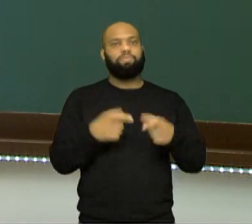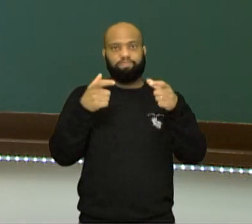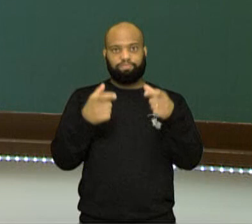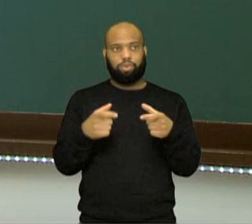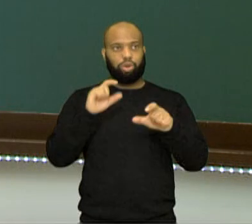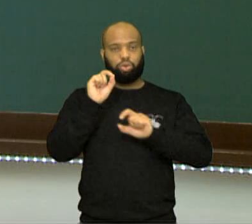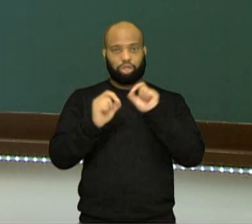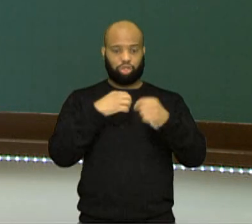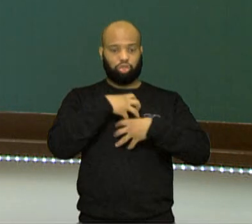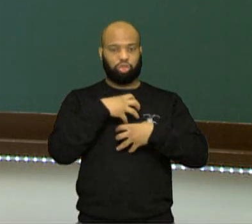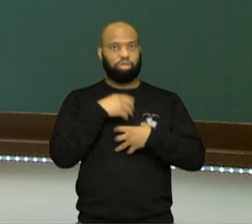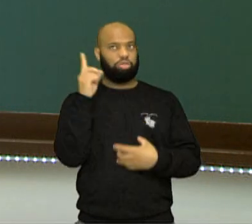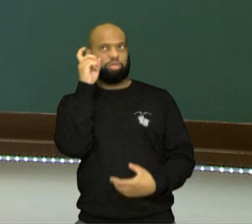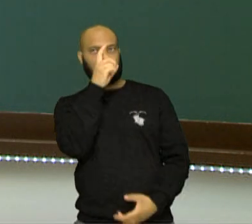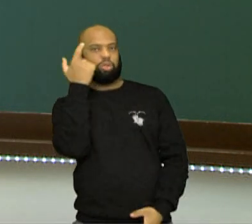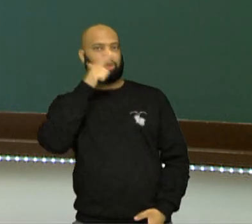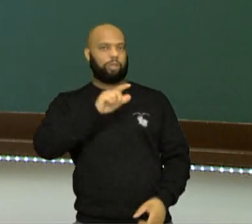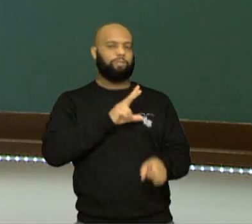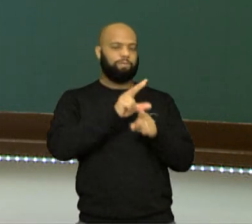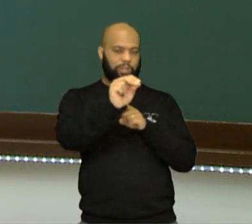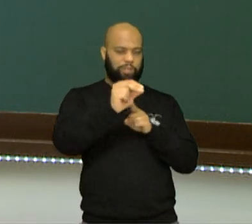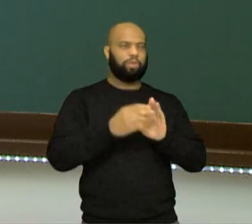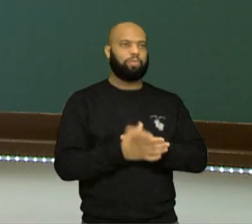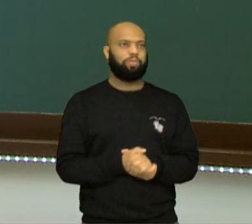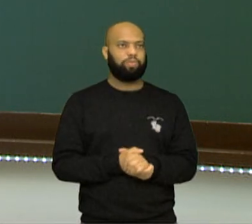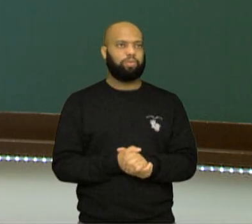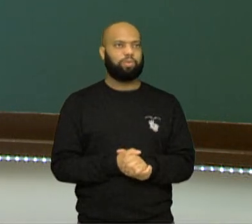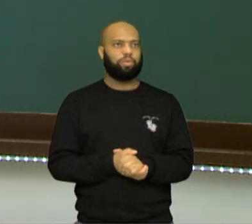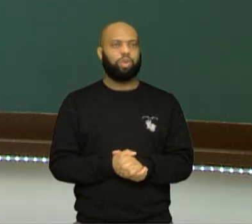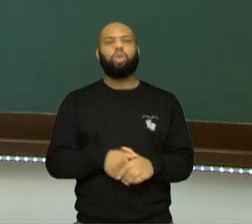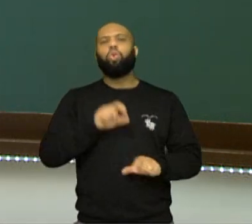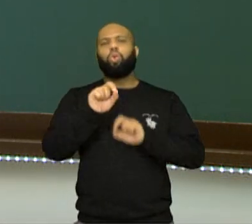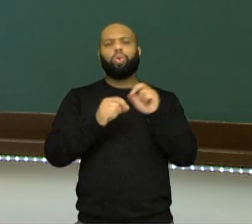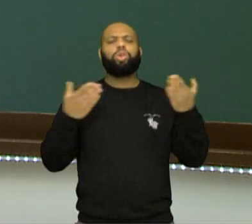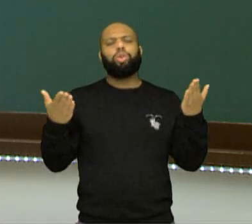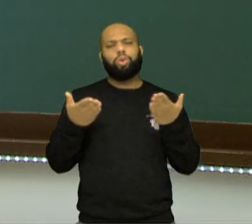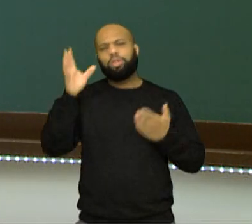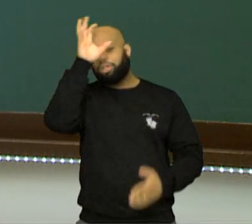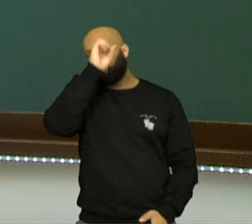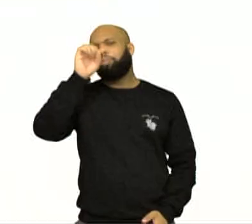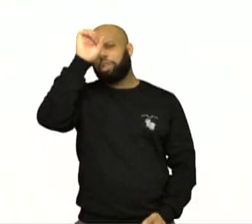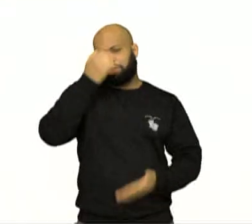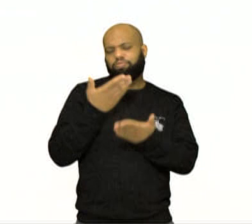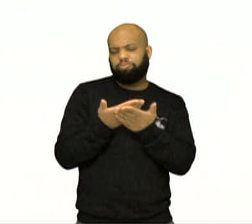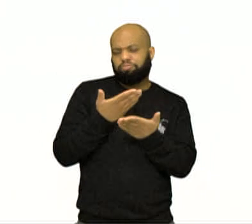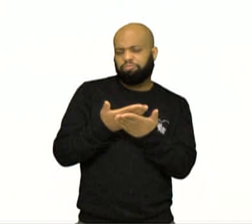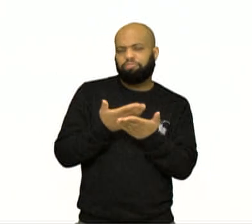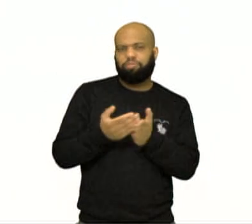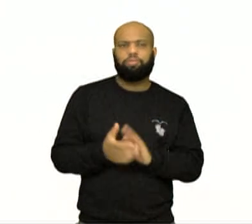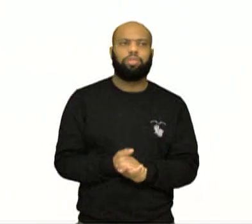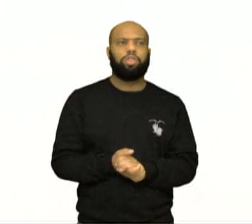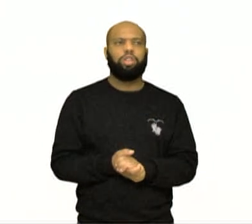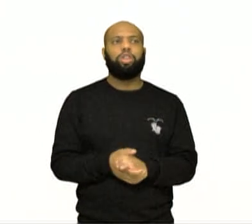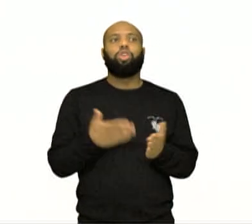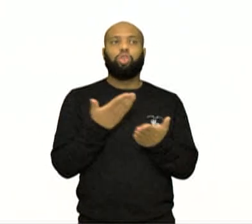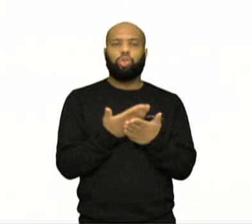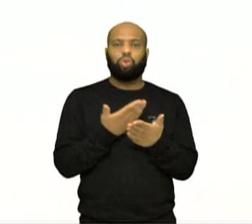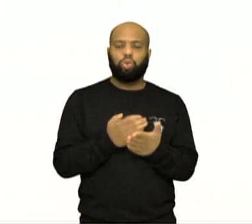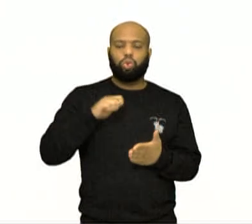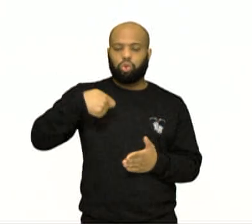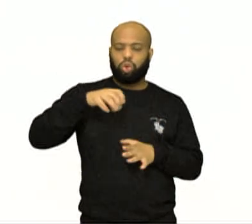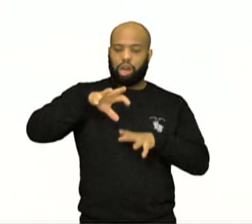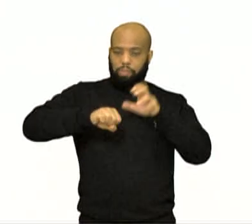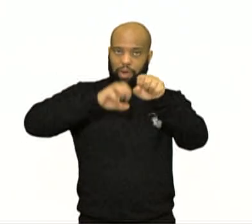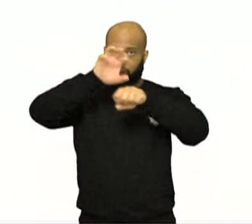meio complicada para vencer, certo? O que nós estudamos hoje então, pessoal? A gente falou da escalada,